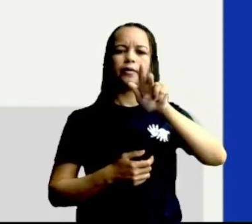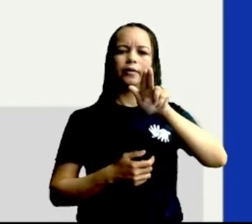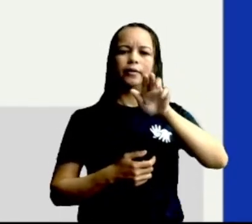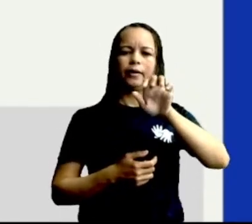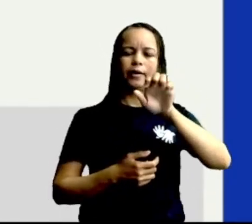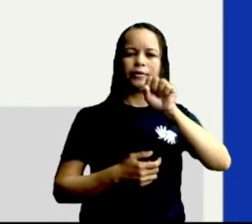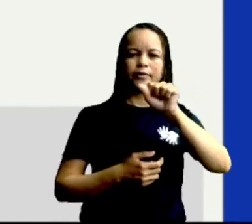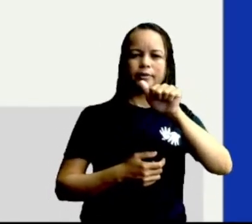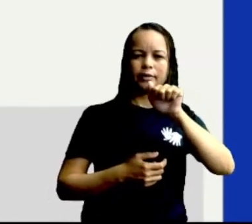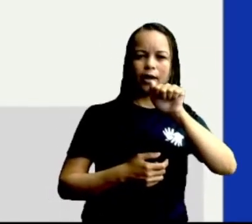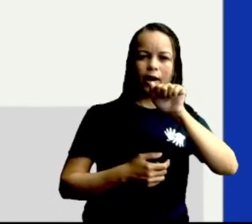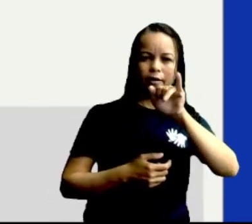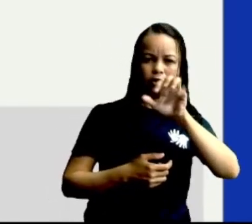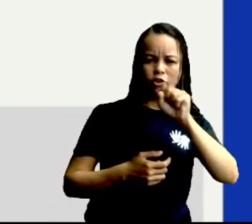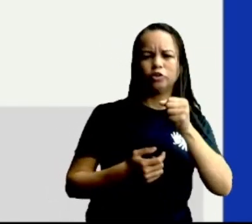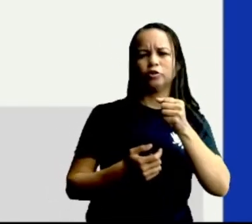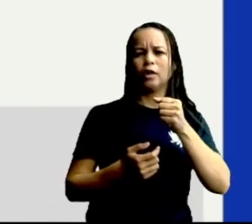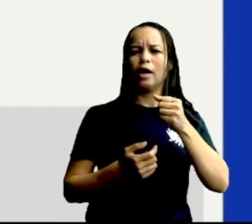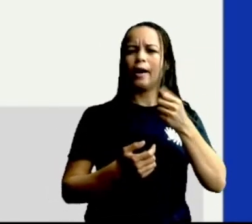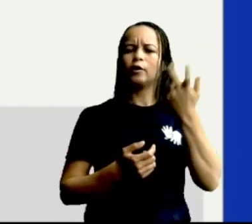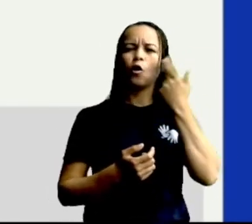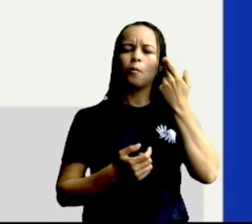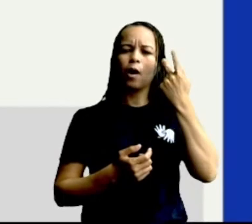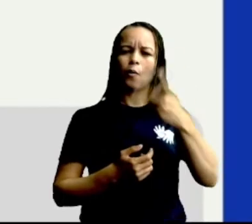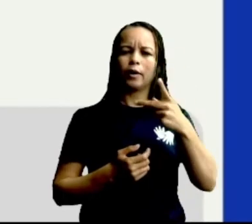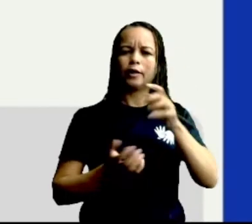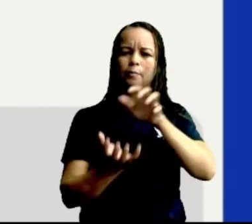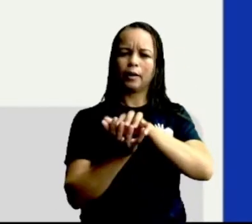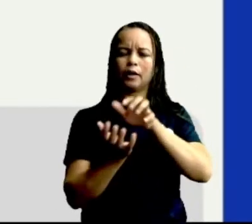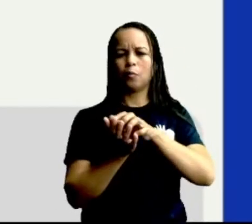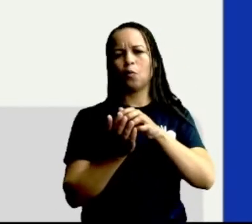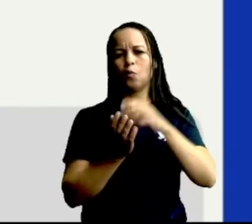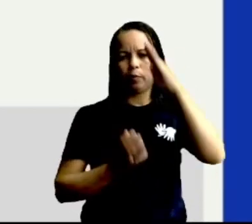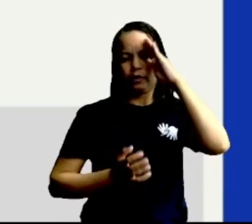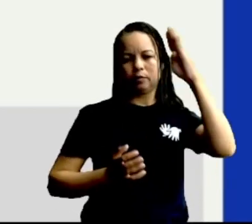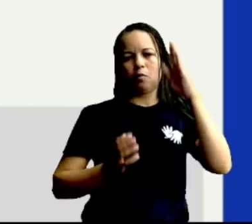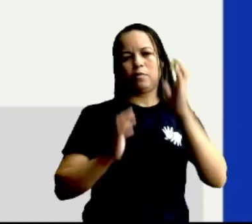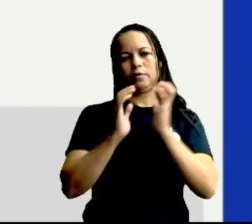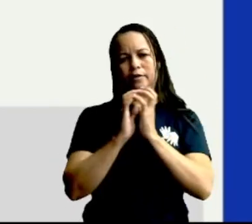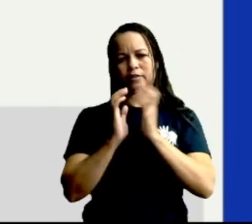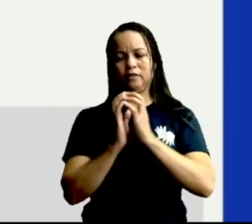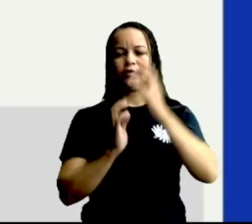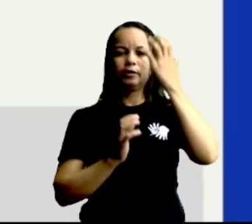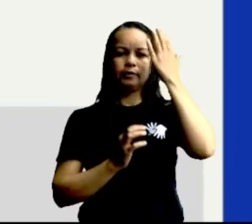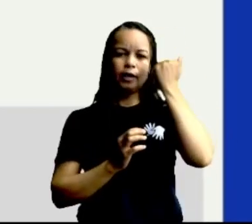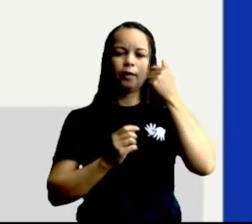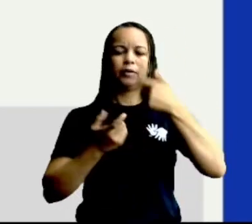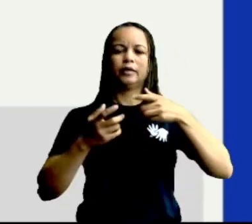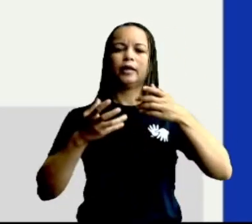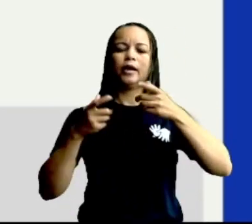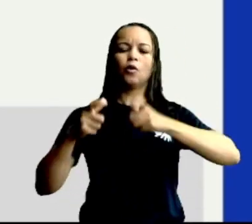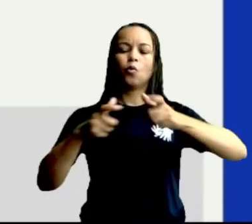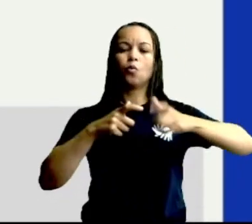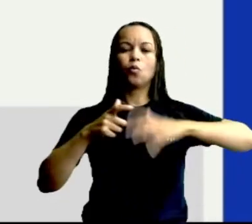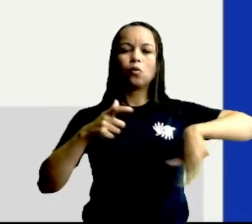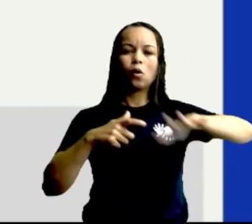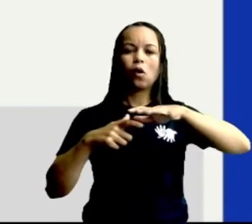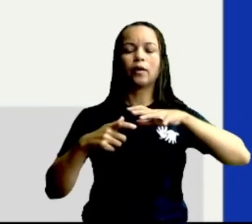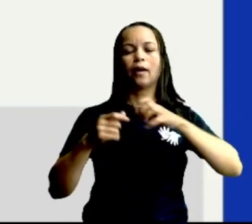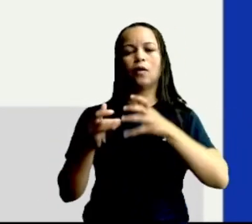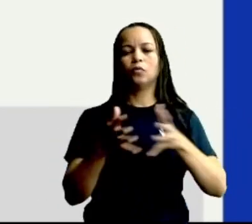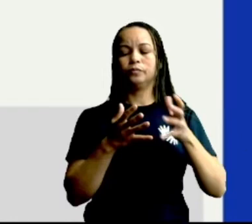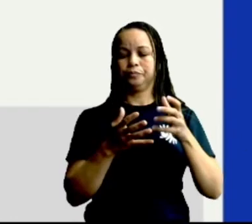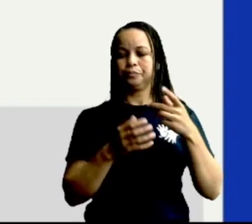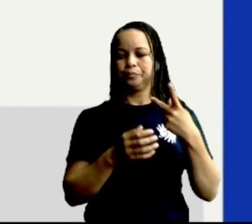em Pernambuco, principalmente lá em Recife, quem já foi em Recife sabe que tem muitas áreas de manguezais. Essas plantas, como